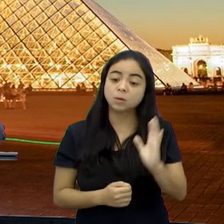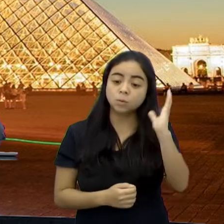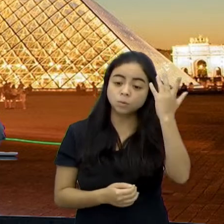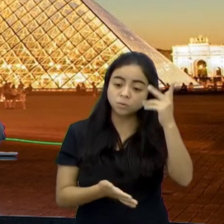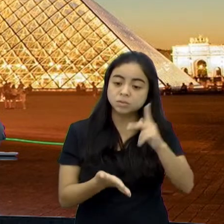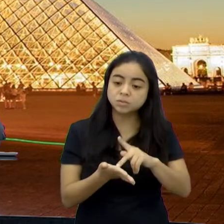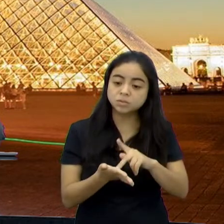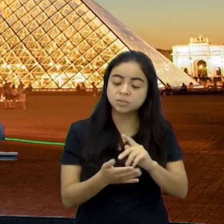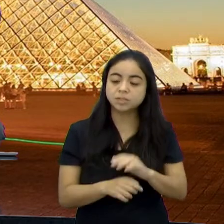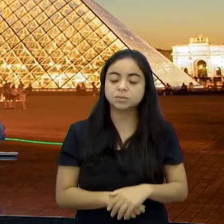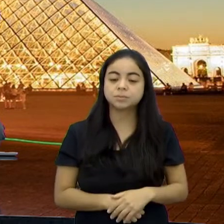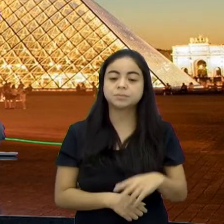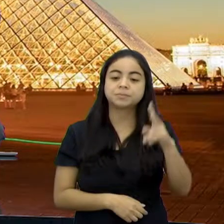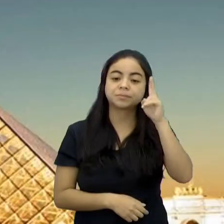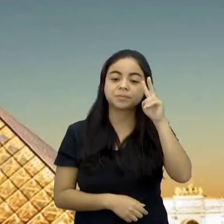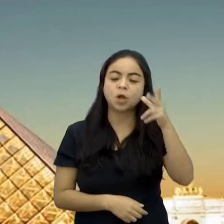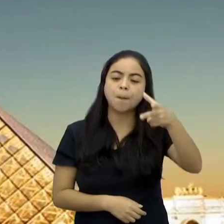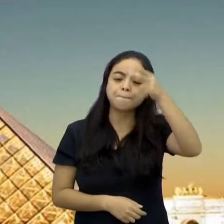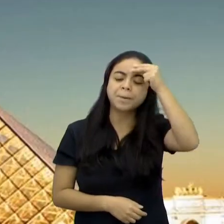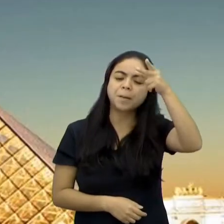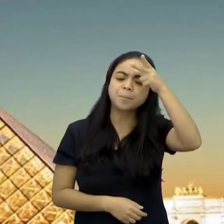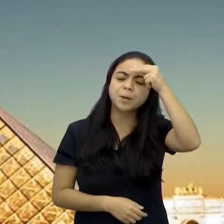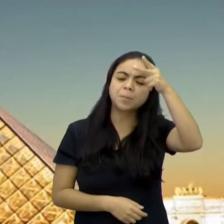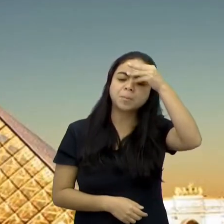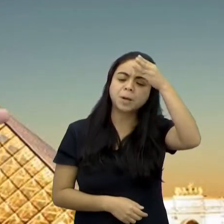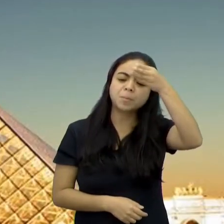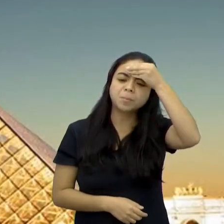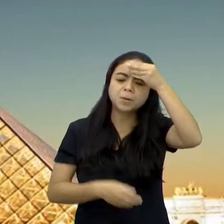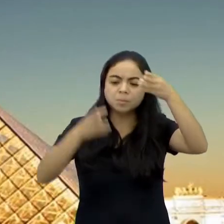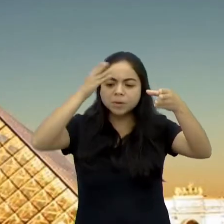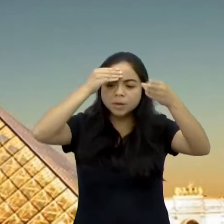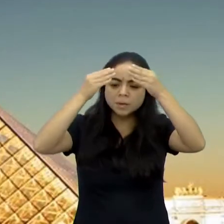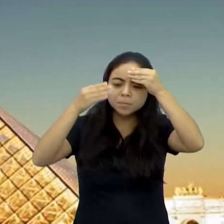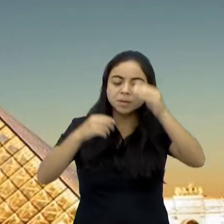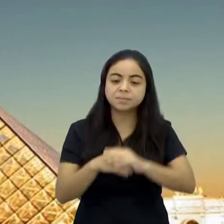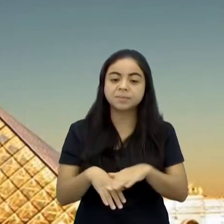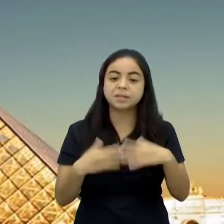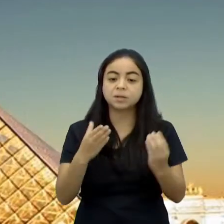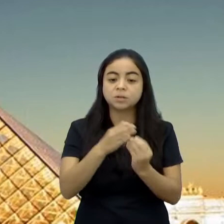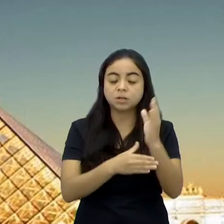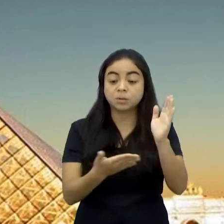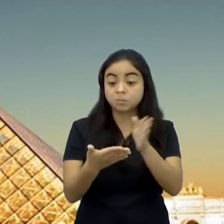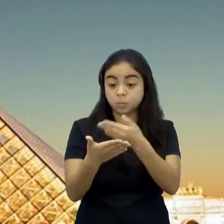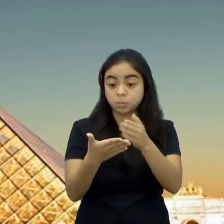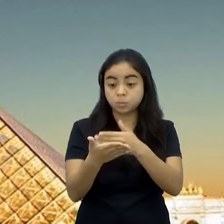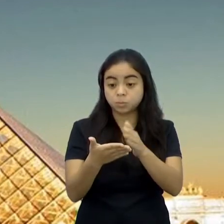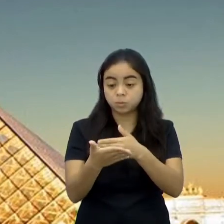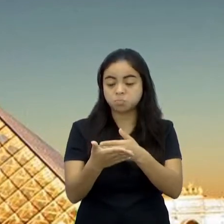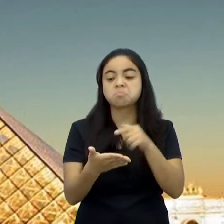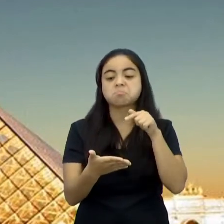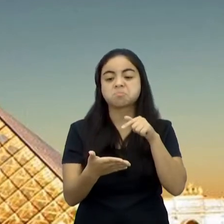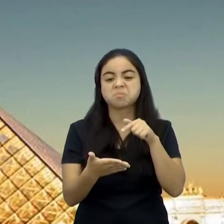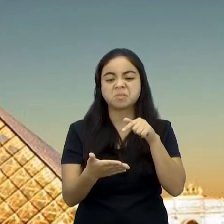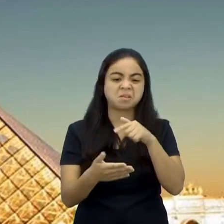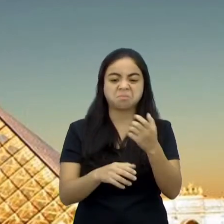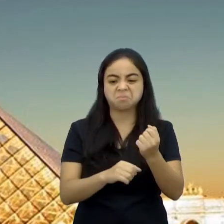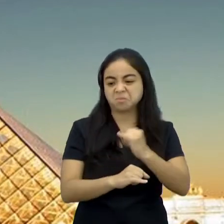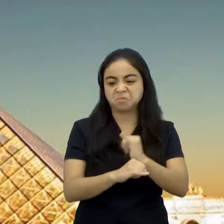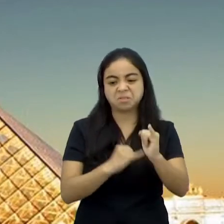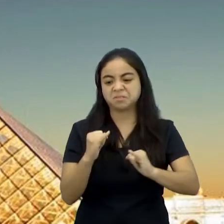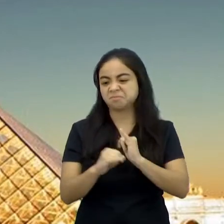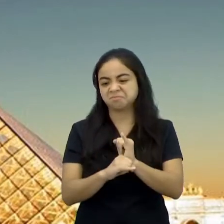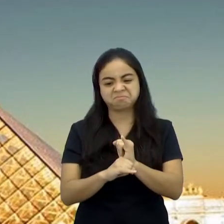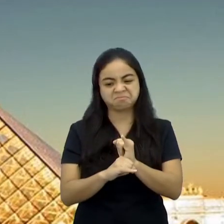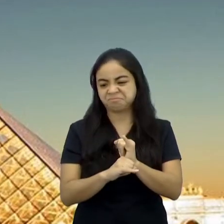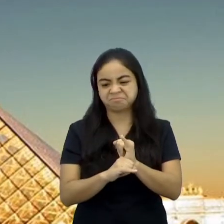a história bendita tem que ser decorada, guardada, né? Tem que ser de cabeça. Aí inventaram o livro, aí ficou, não, esse negócio de internet não vai